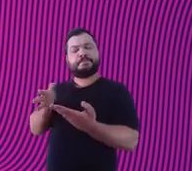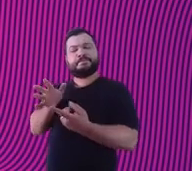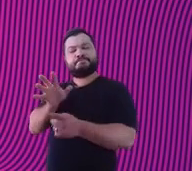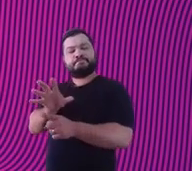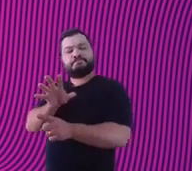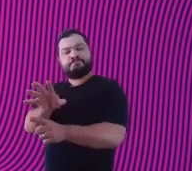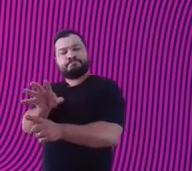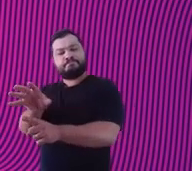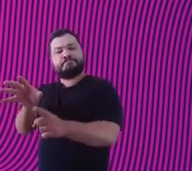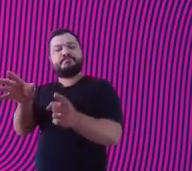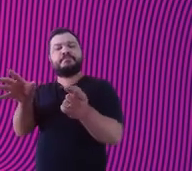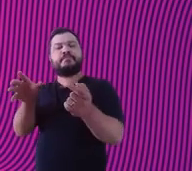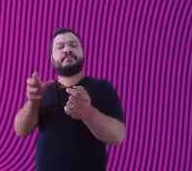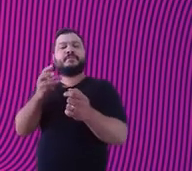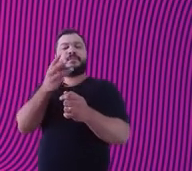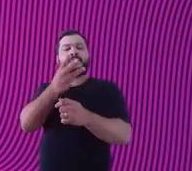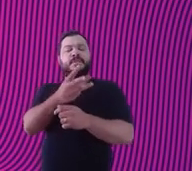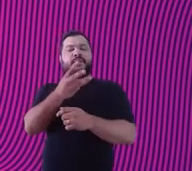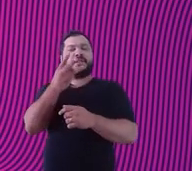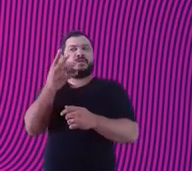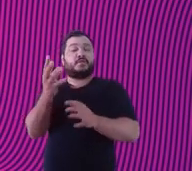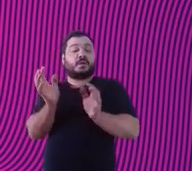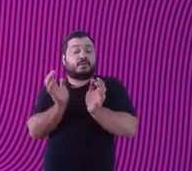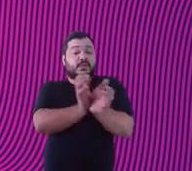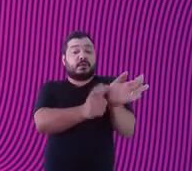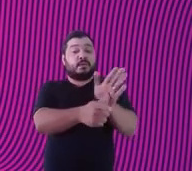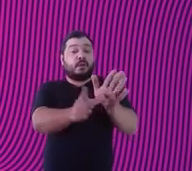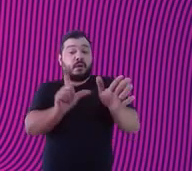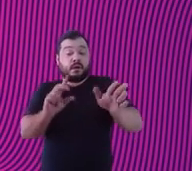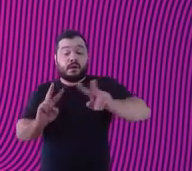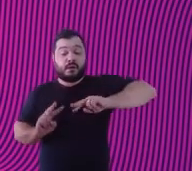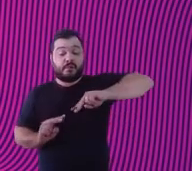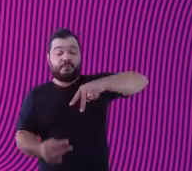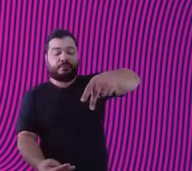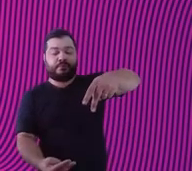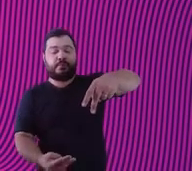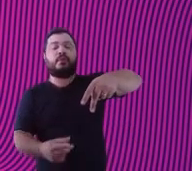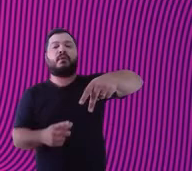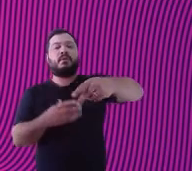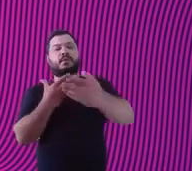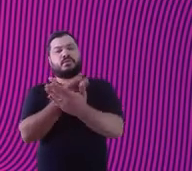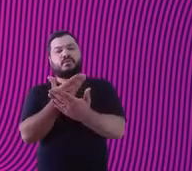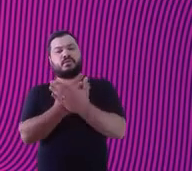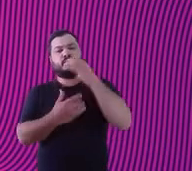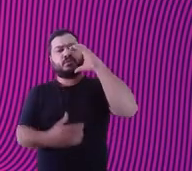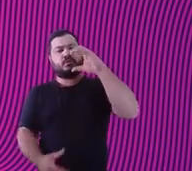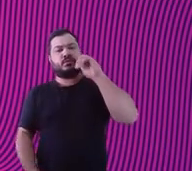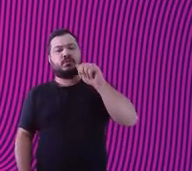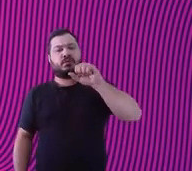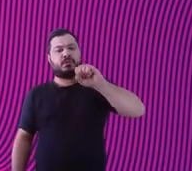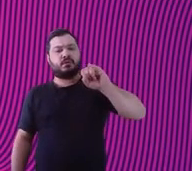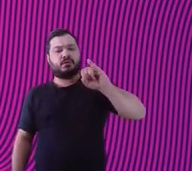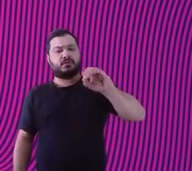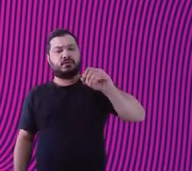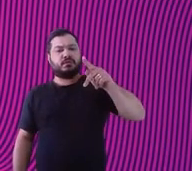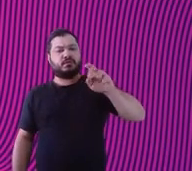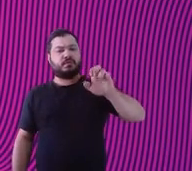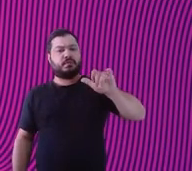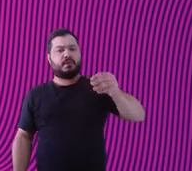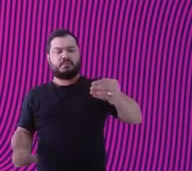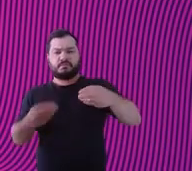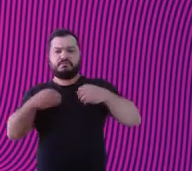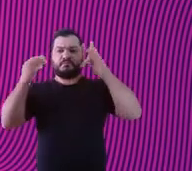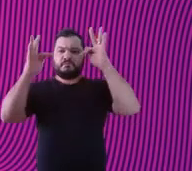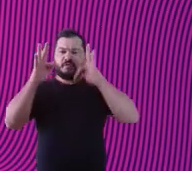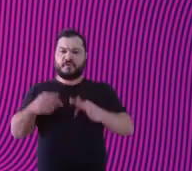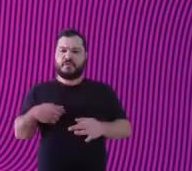ali três quatro círculos antes de transplantar e quando eu vejo tudo cassiopéia eu fiquei muito feliz em saber que